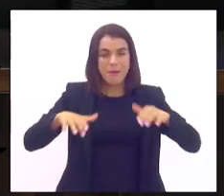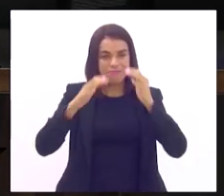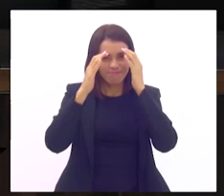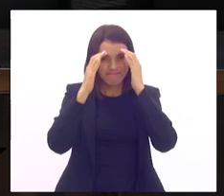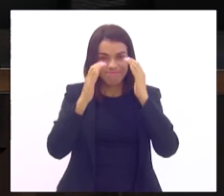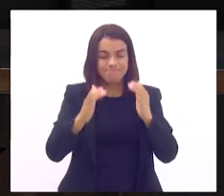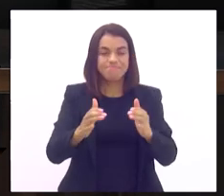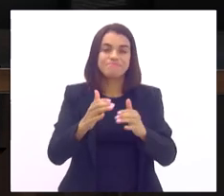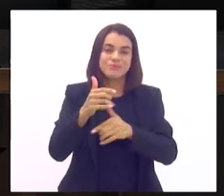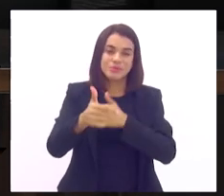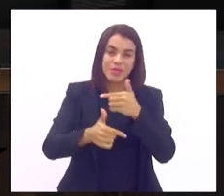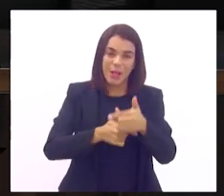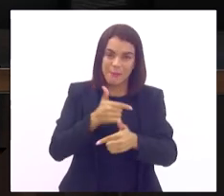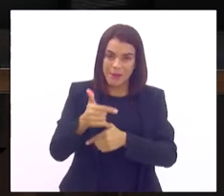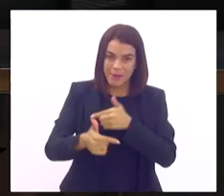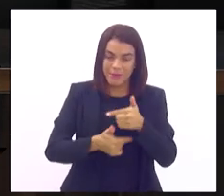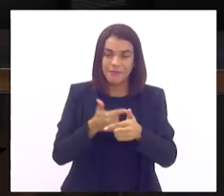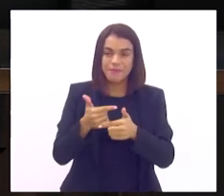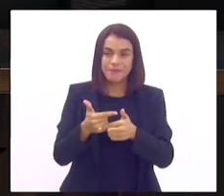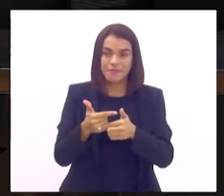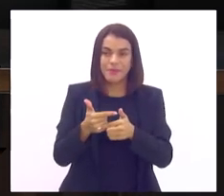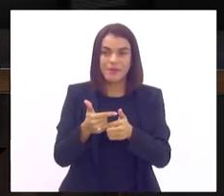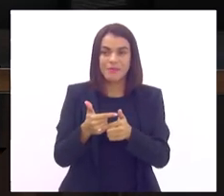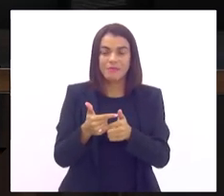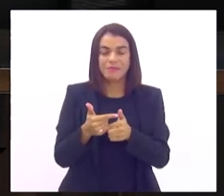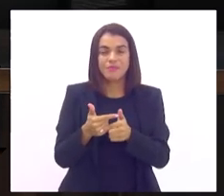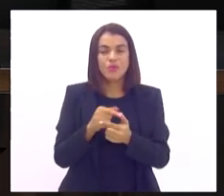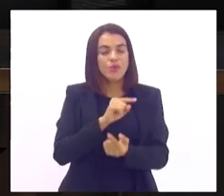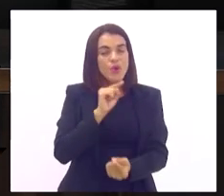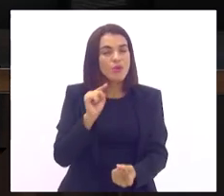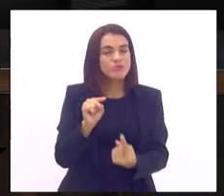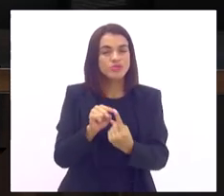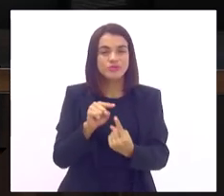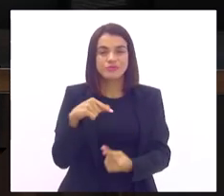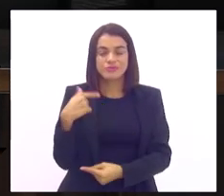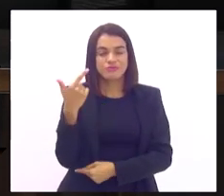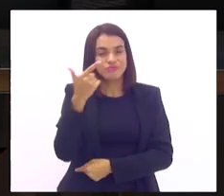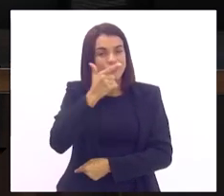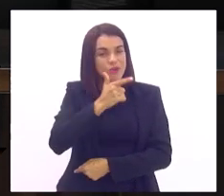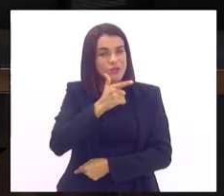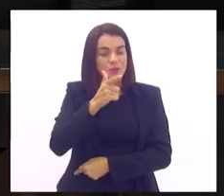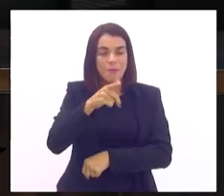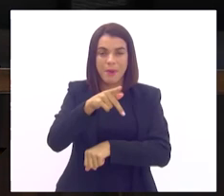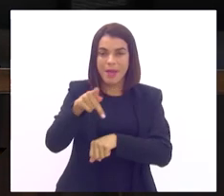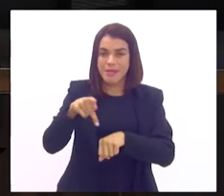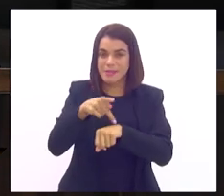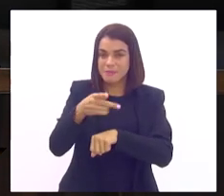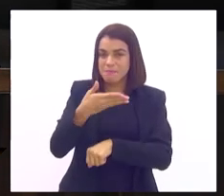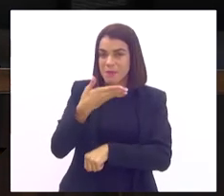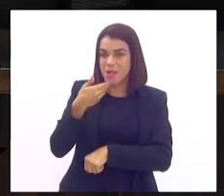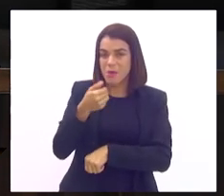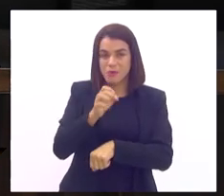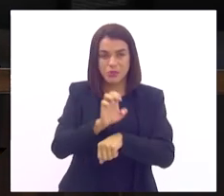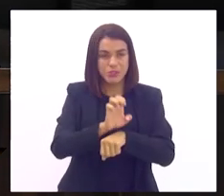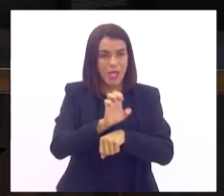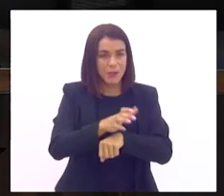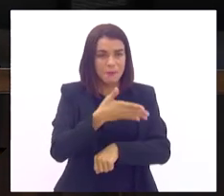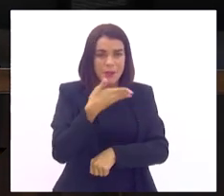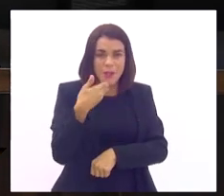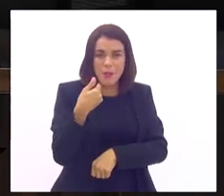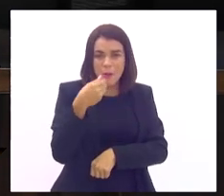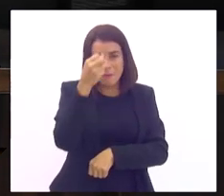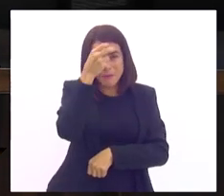tarefa, né, para que a gente possa ter um país melhor, né, um estado